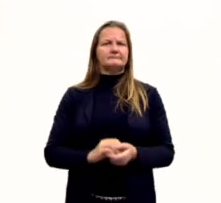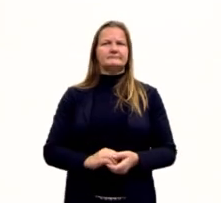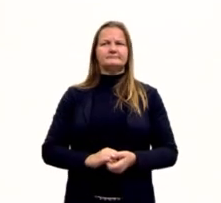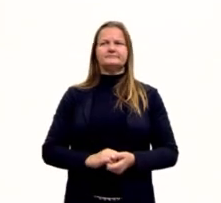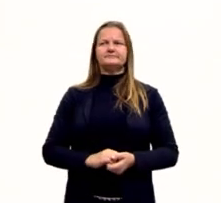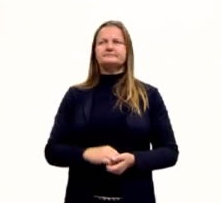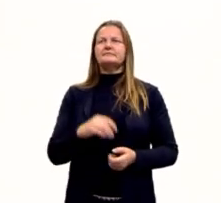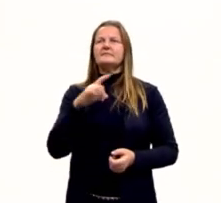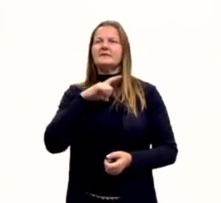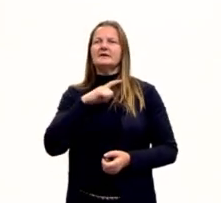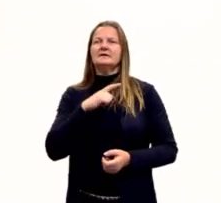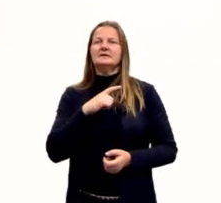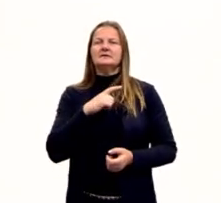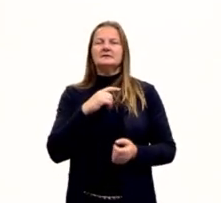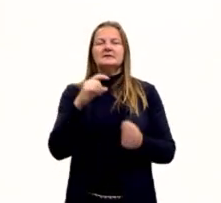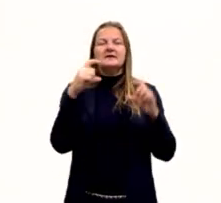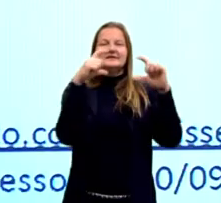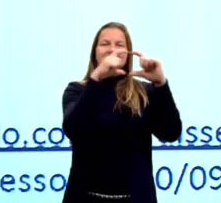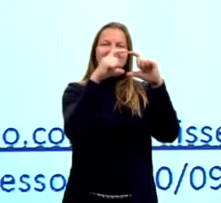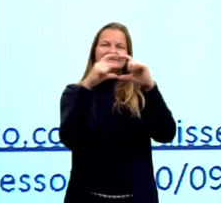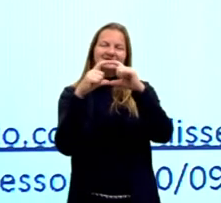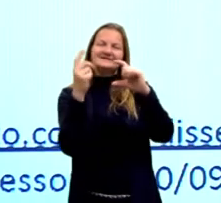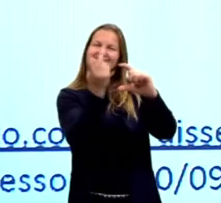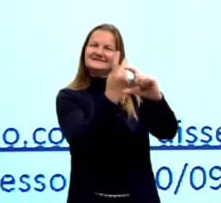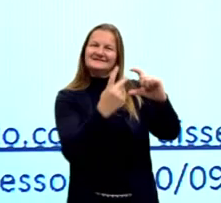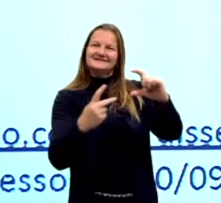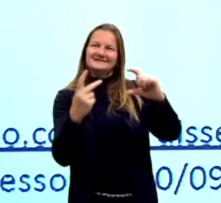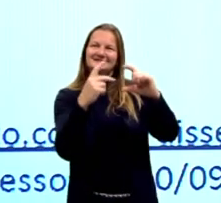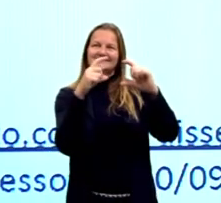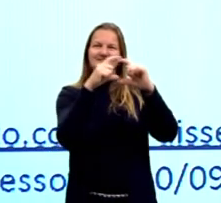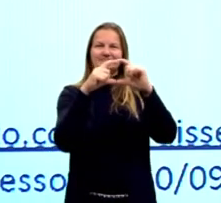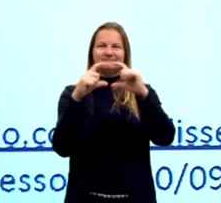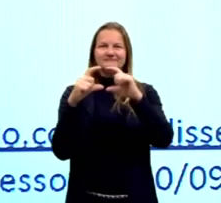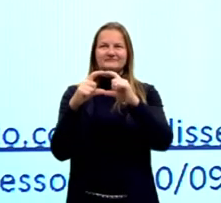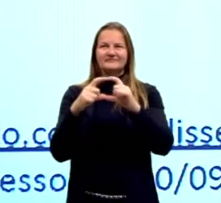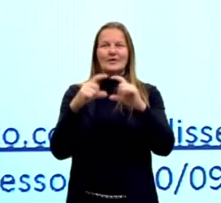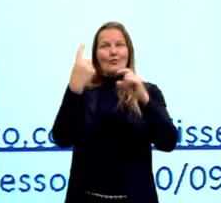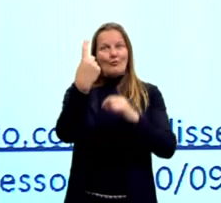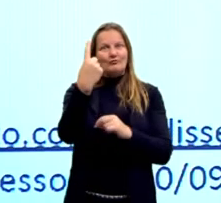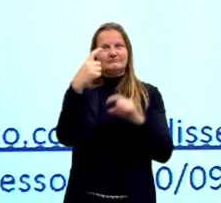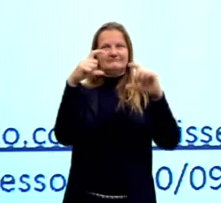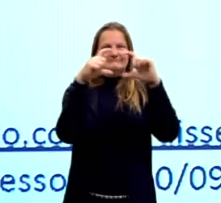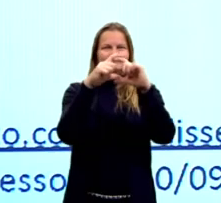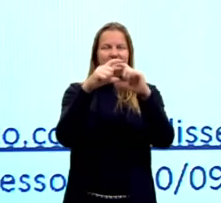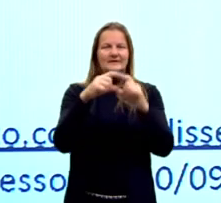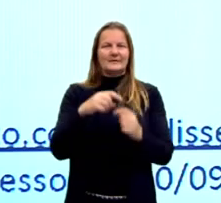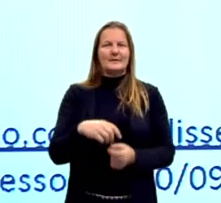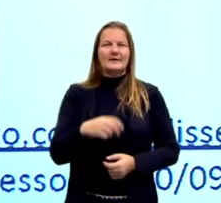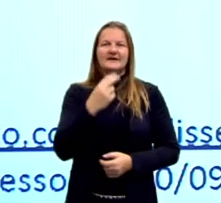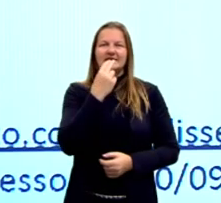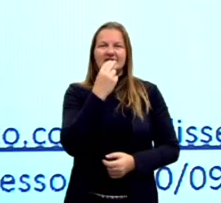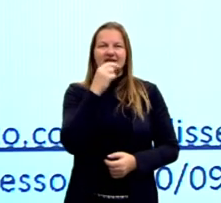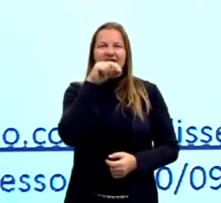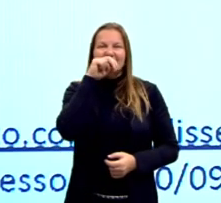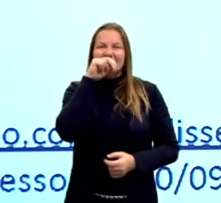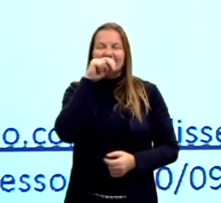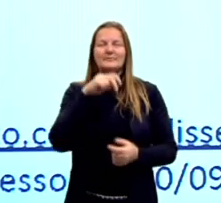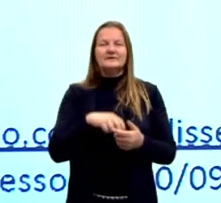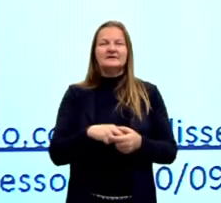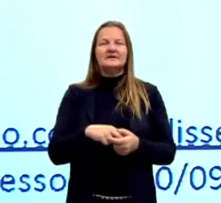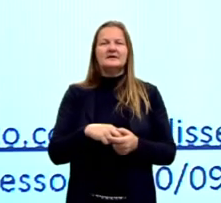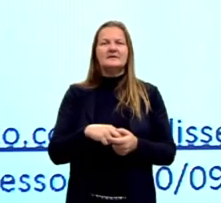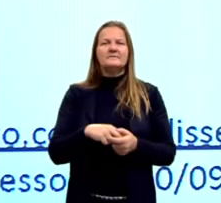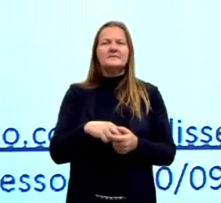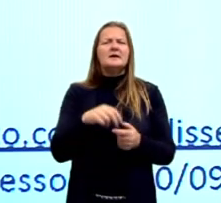achei uma uma tirinha que não é uma tirinha Na verdade o que tem só um quadrinho né da Turma da Mônica o Cascão tá